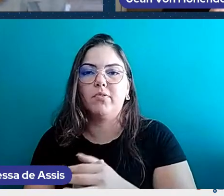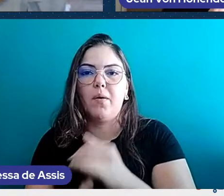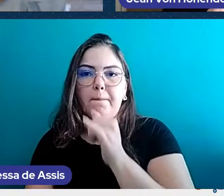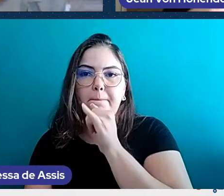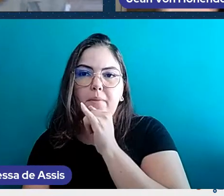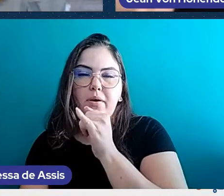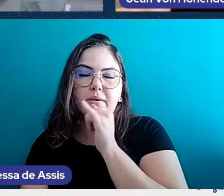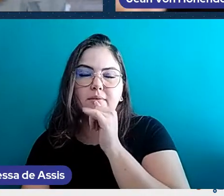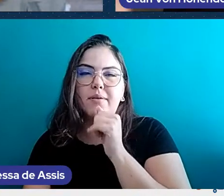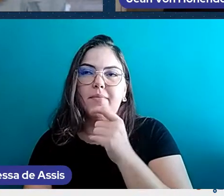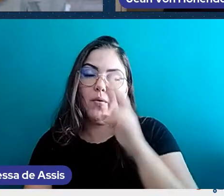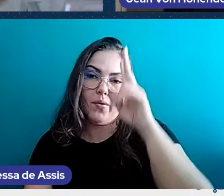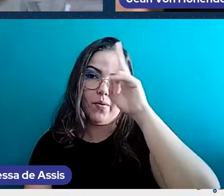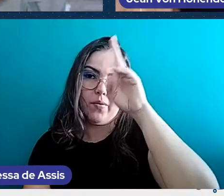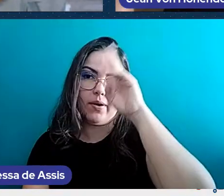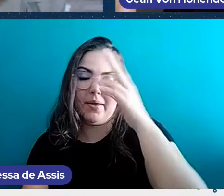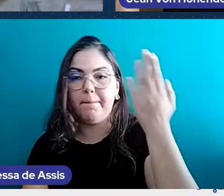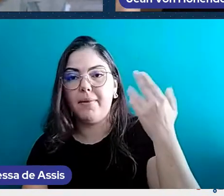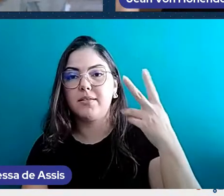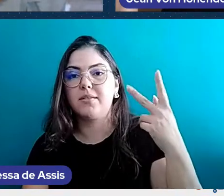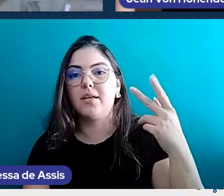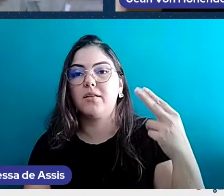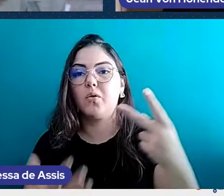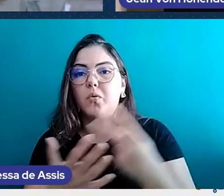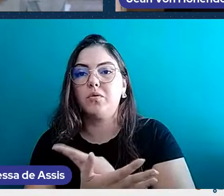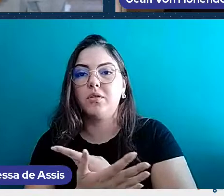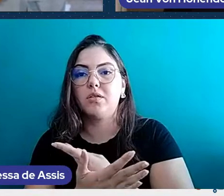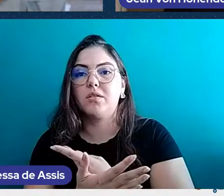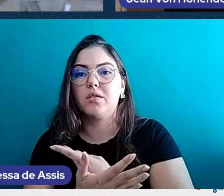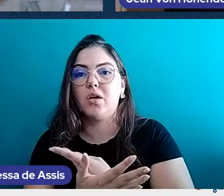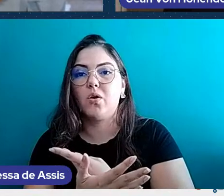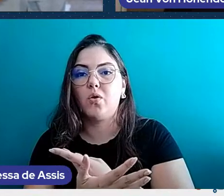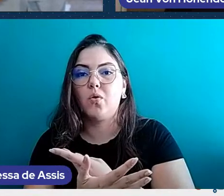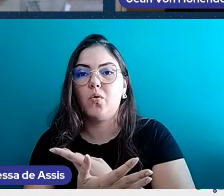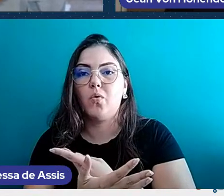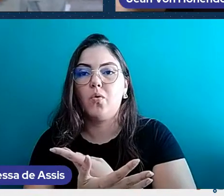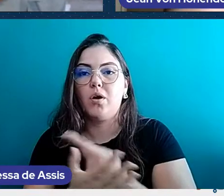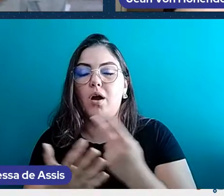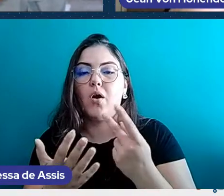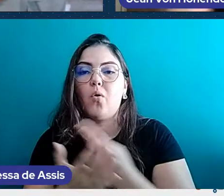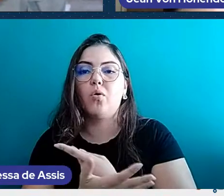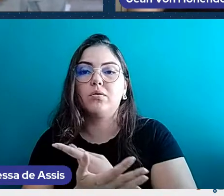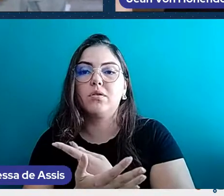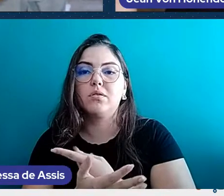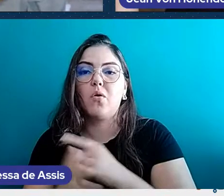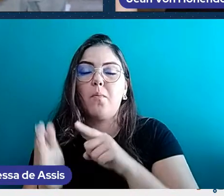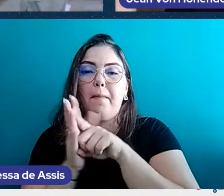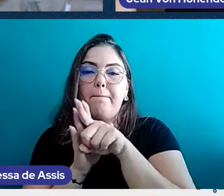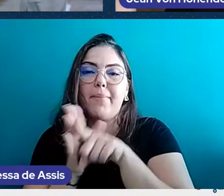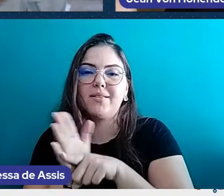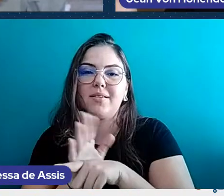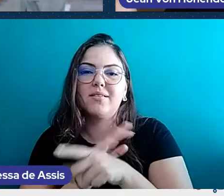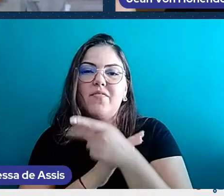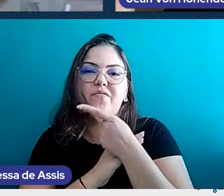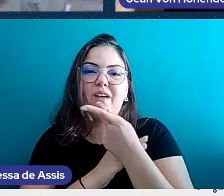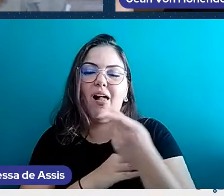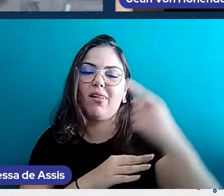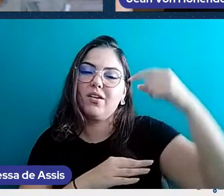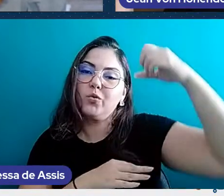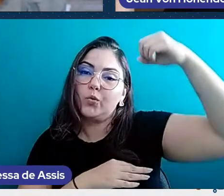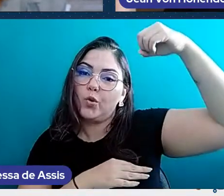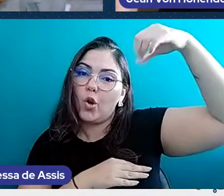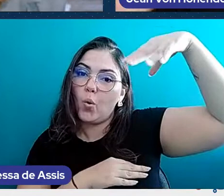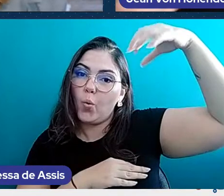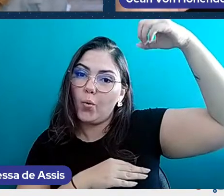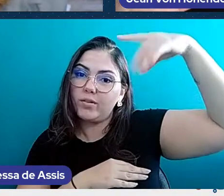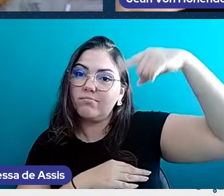num determinado resultado, eu disse, tá, vou ter que discutir à luz do corte de gastos que o governo está fazendo, porque senão não tem nenhum sentido esse resultado.